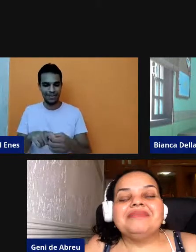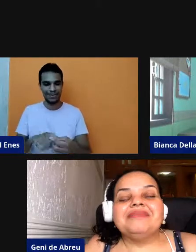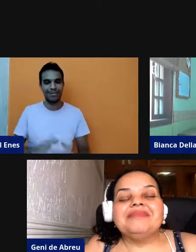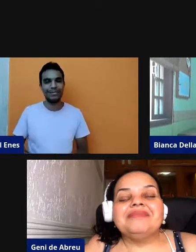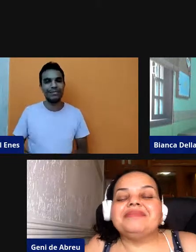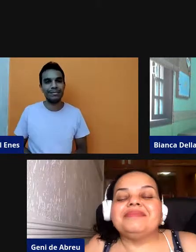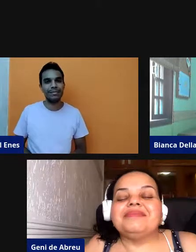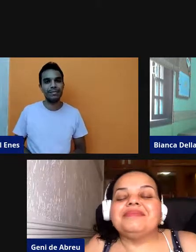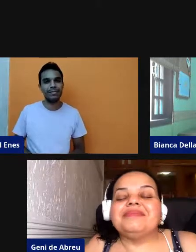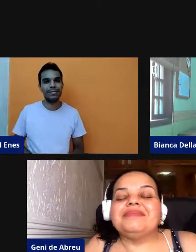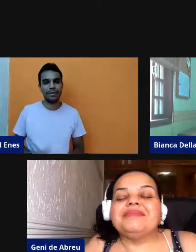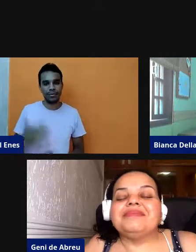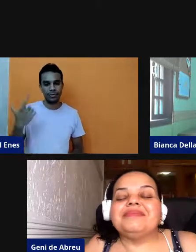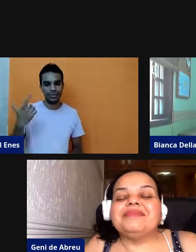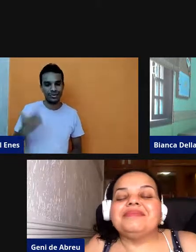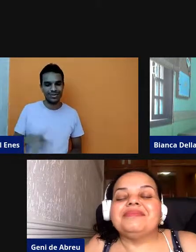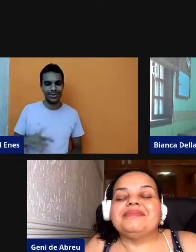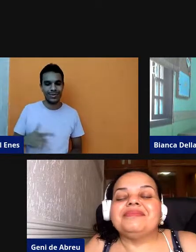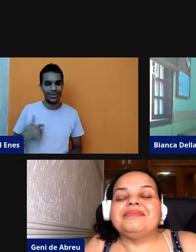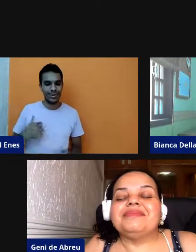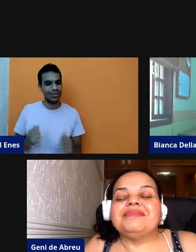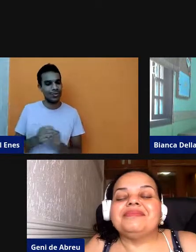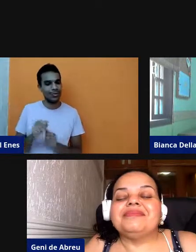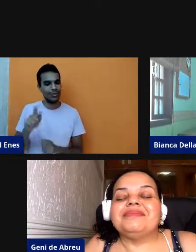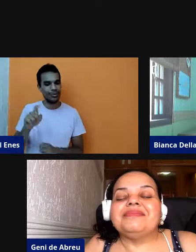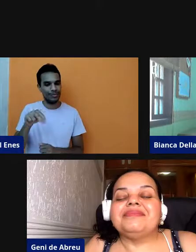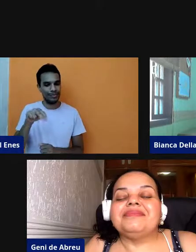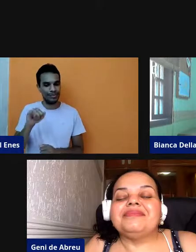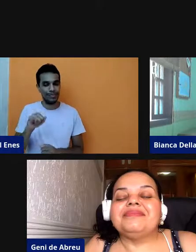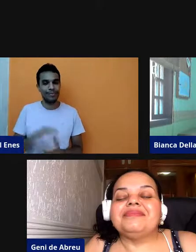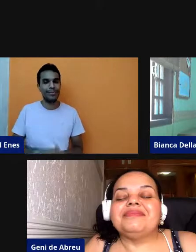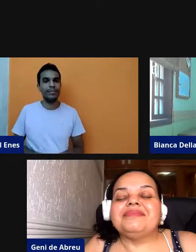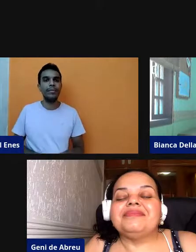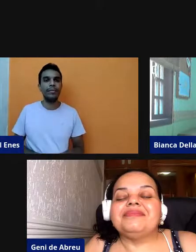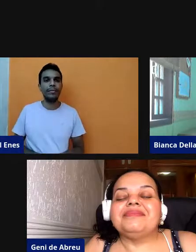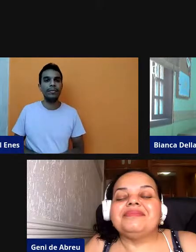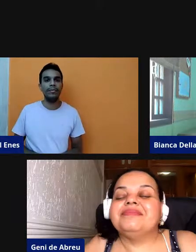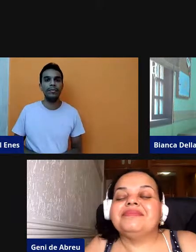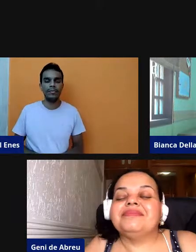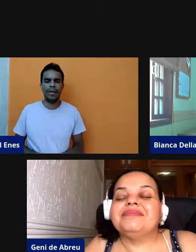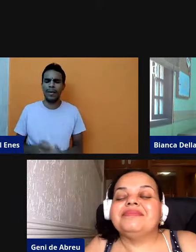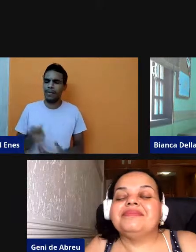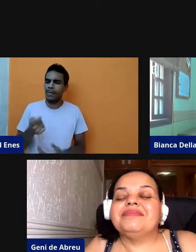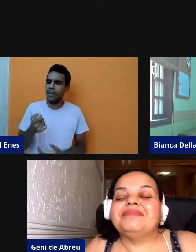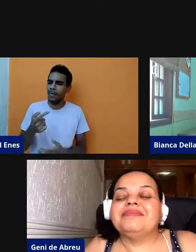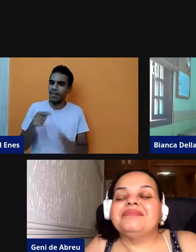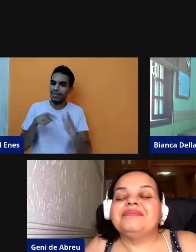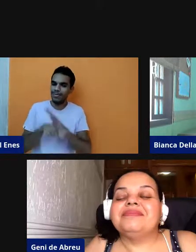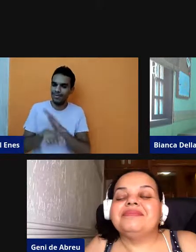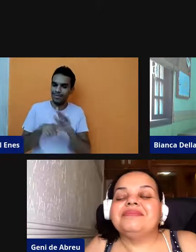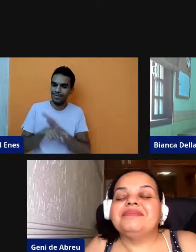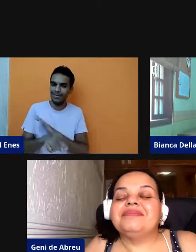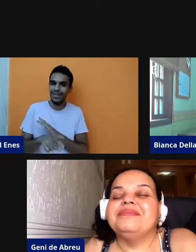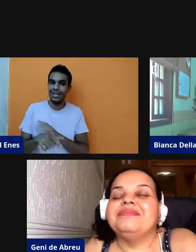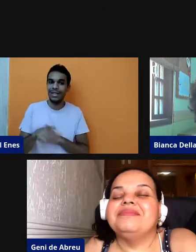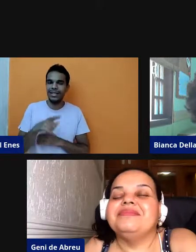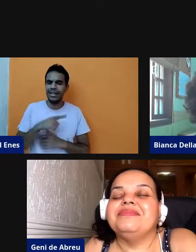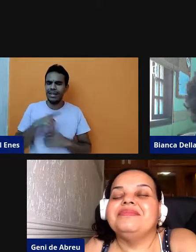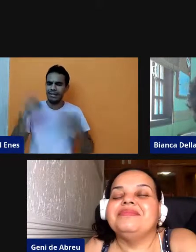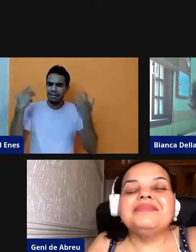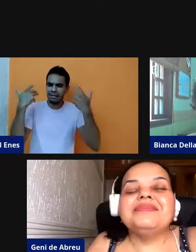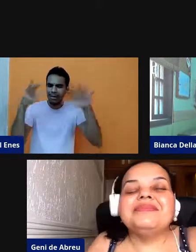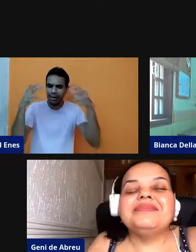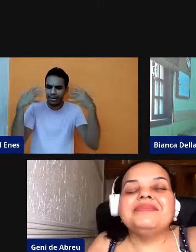Eu estou aqui de volta com a gente. Pessoal, a gente teve pouquinhas perguntas, mas a gente teve muitos elogios.